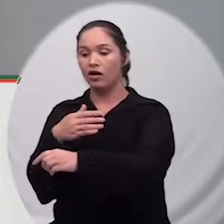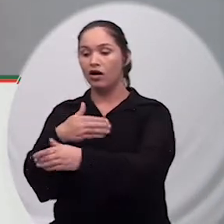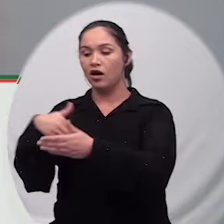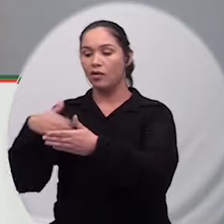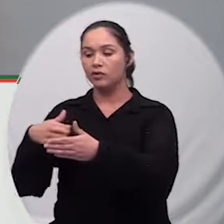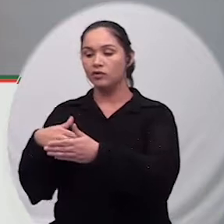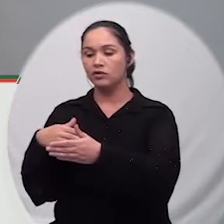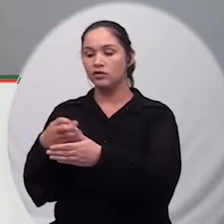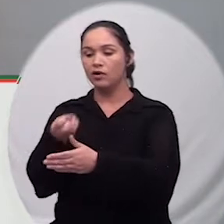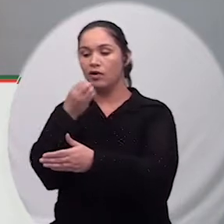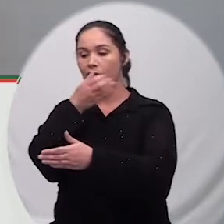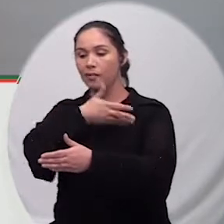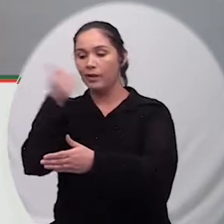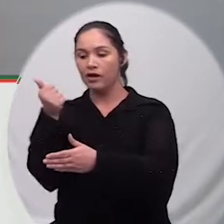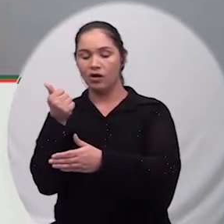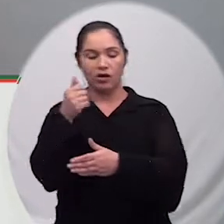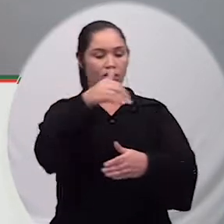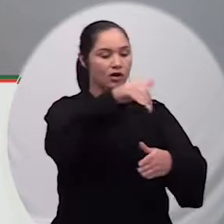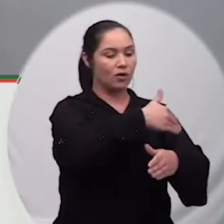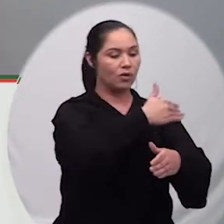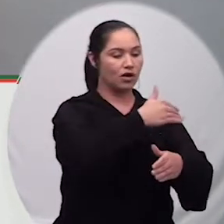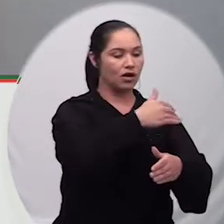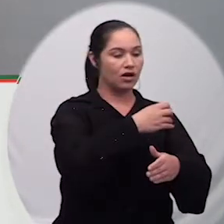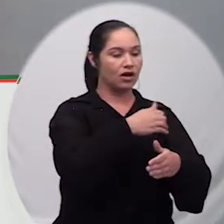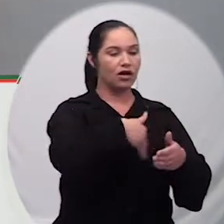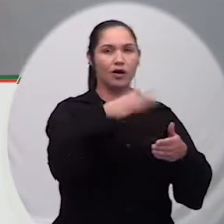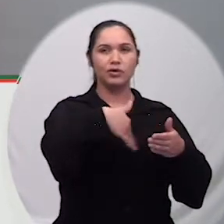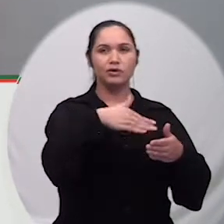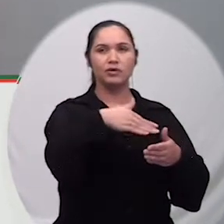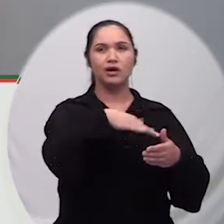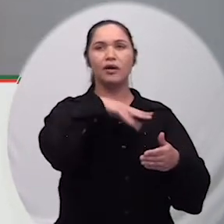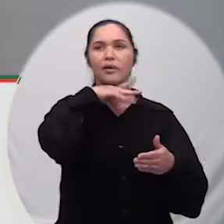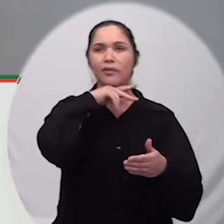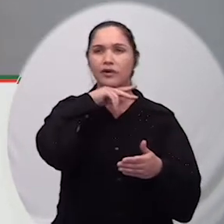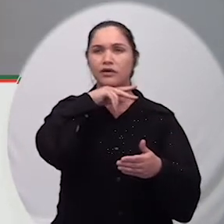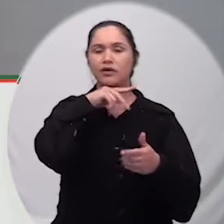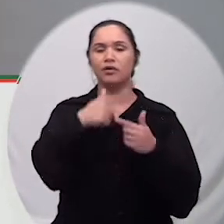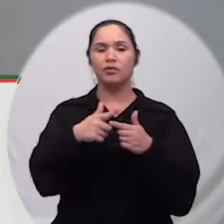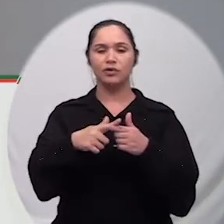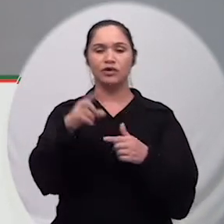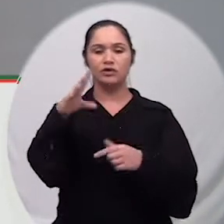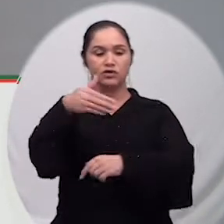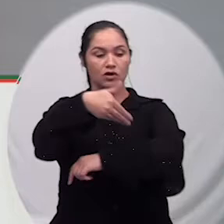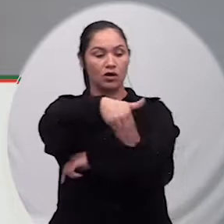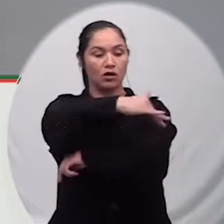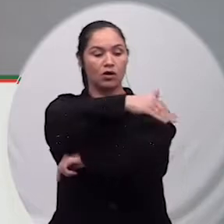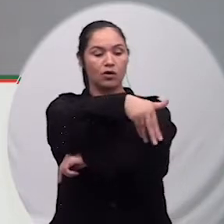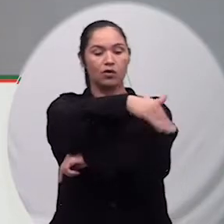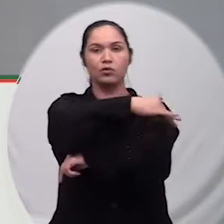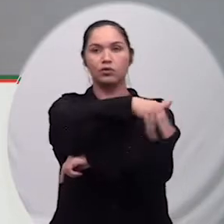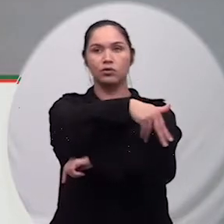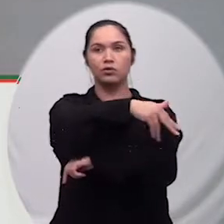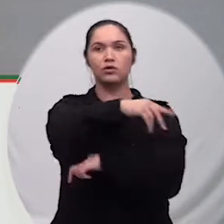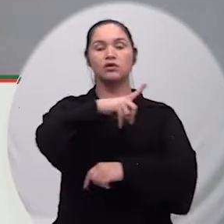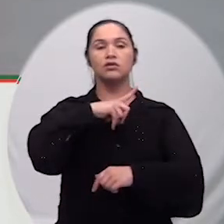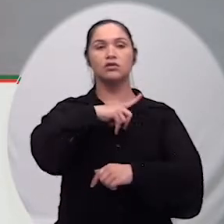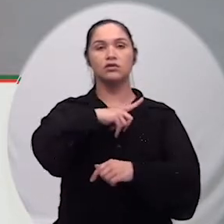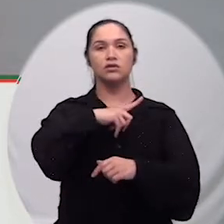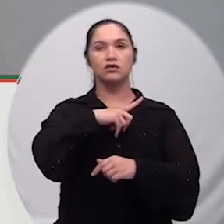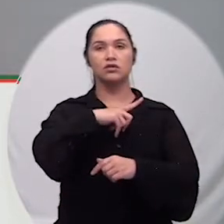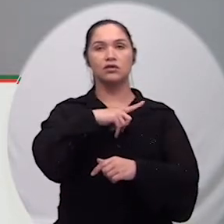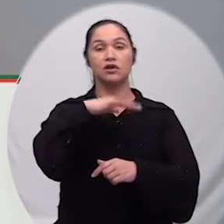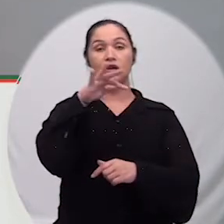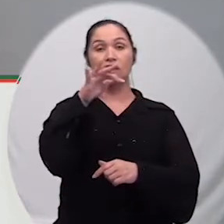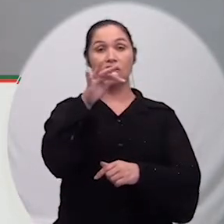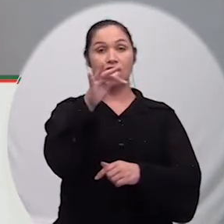mais no piso do asfalto, outros não? Por que só alguns cruzamentos têm aquelas faixas de cruzamentos, né, e outras